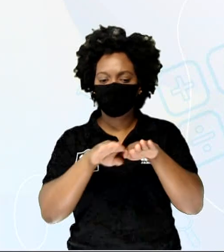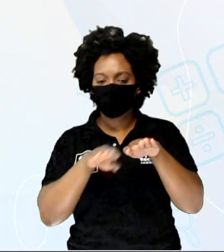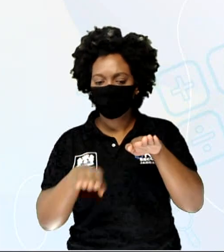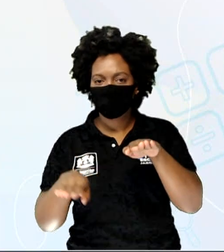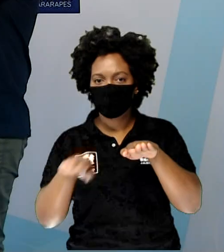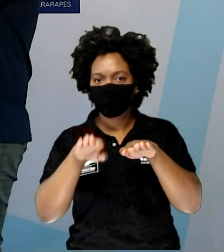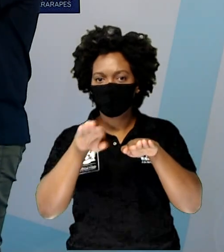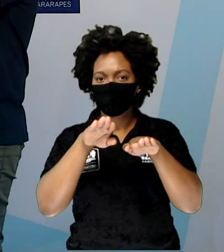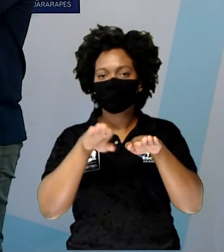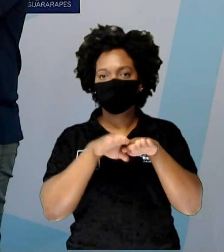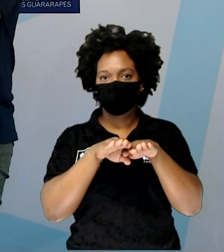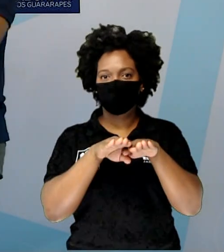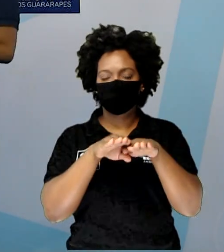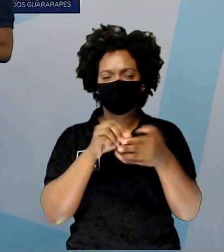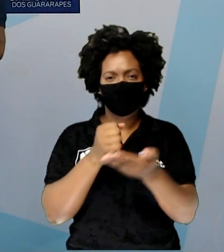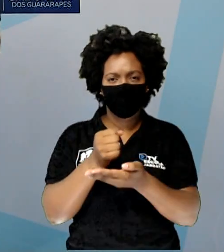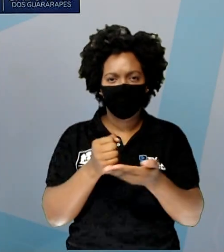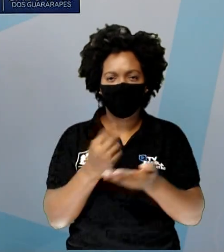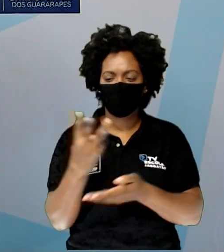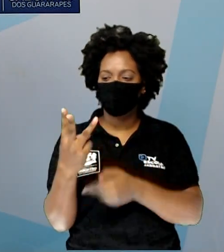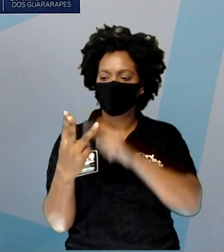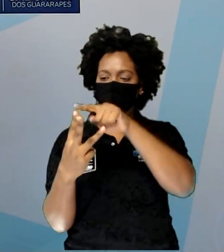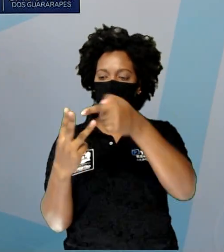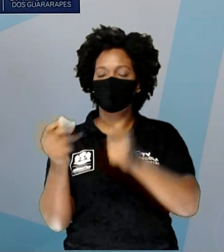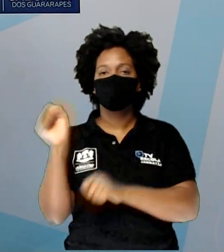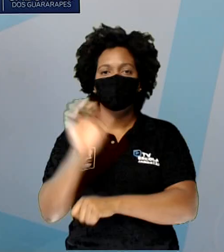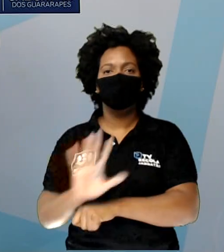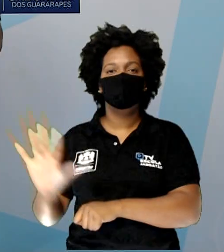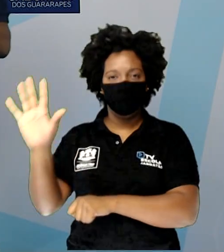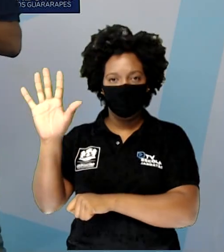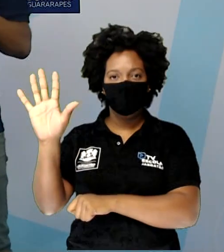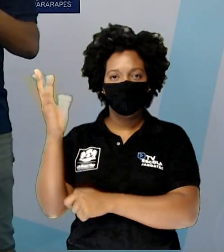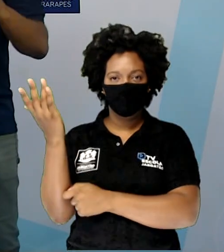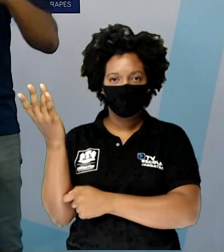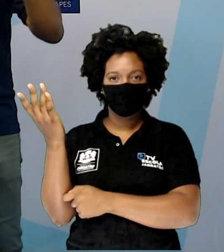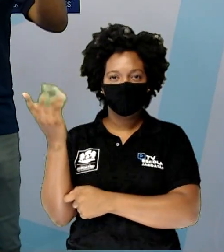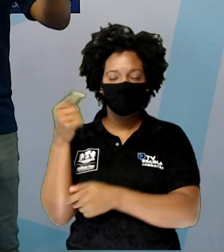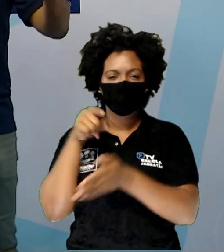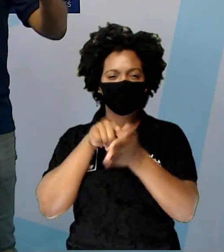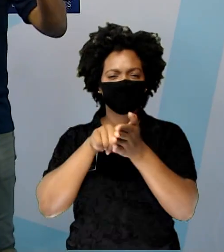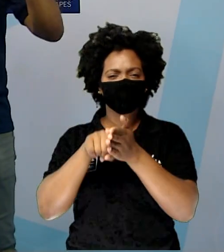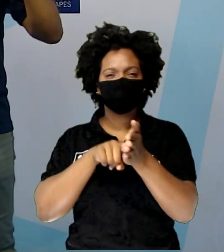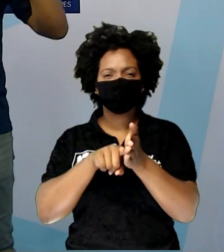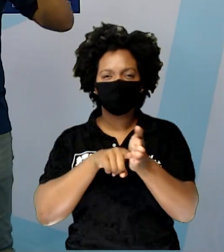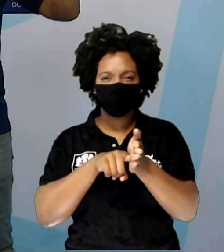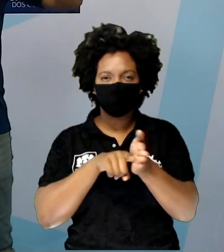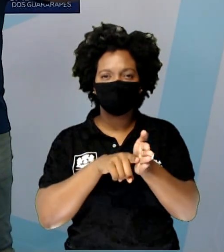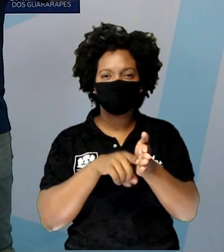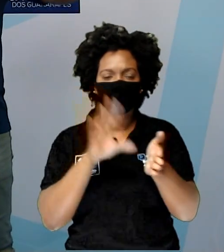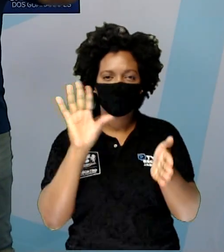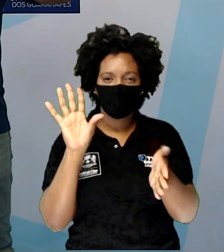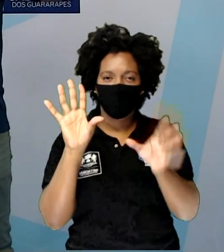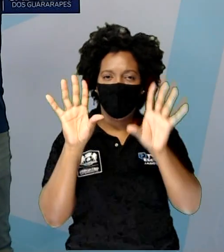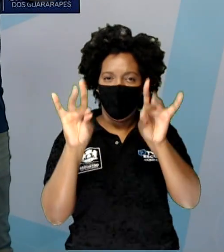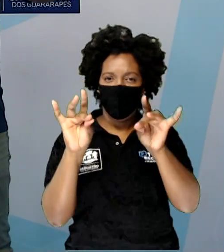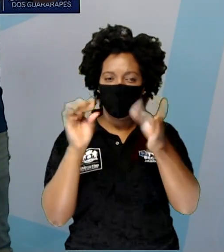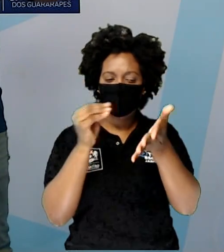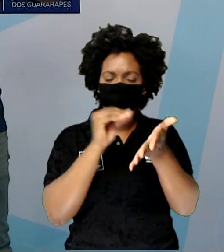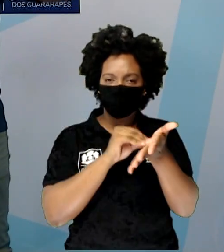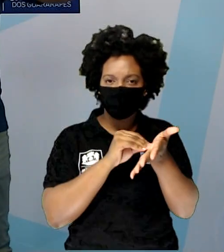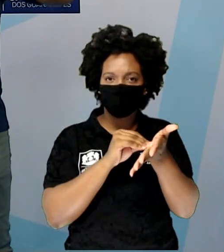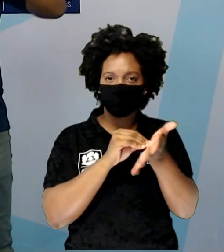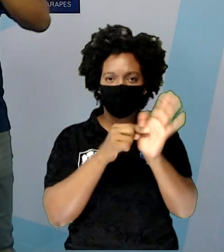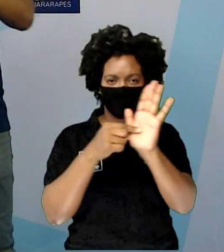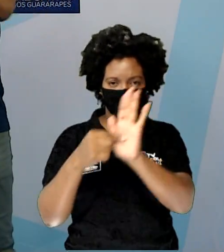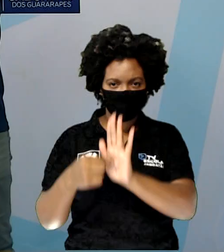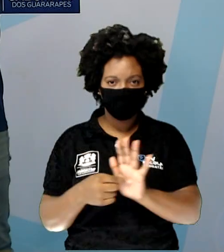seja, com base nessas 3 últimas imagens que eu mandei para você, você vai pesquisar e vai colar no seu caderno e